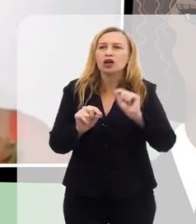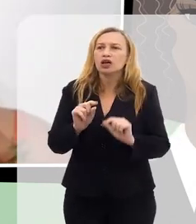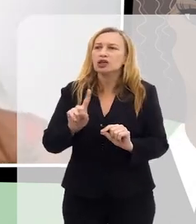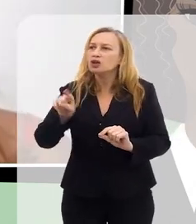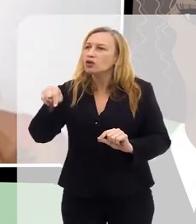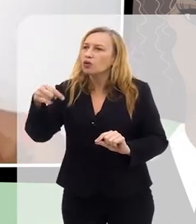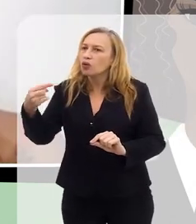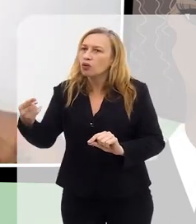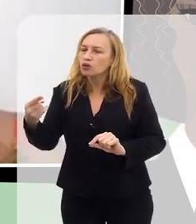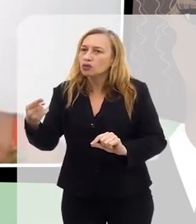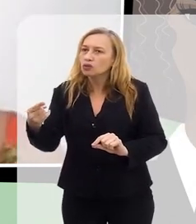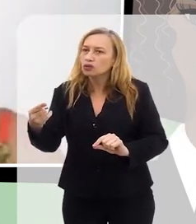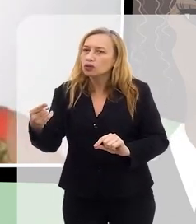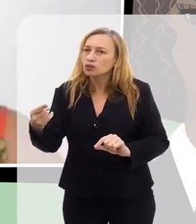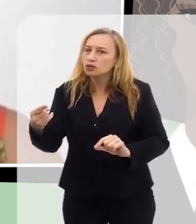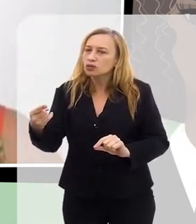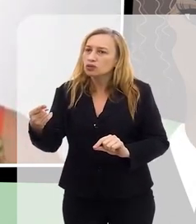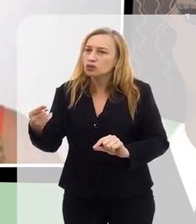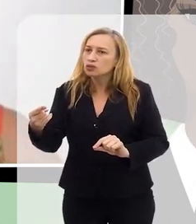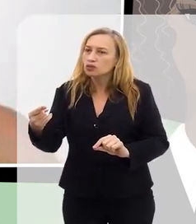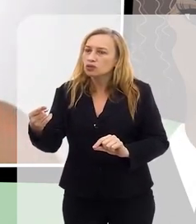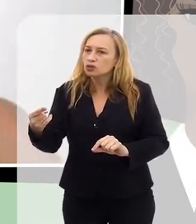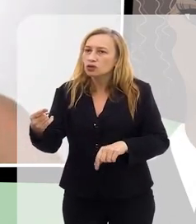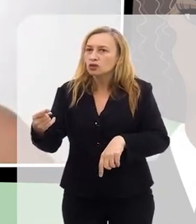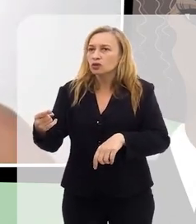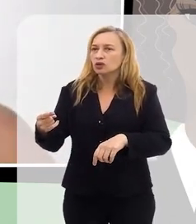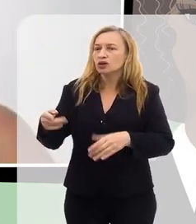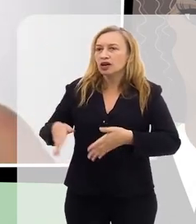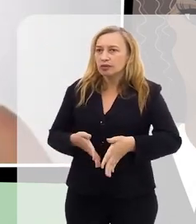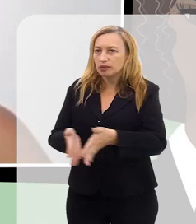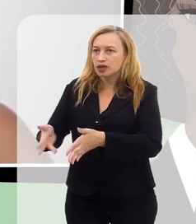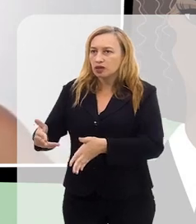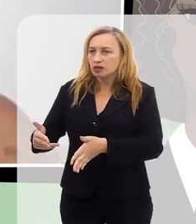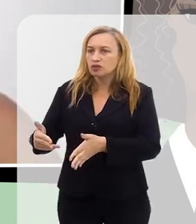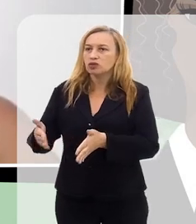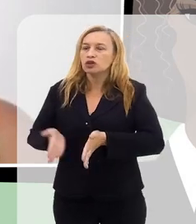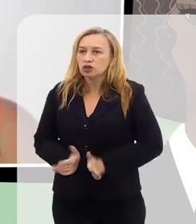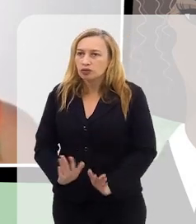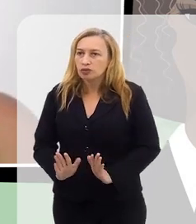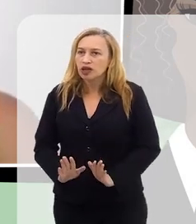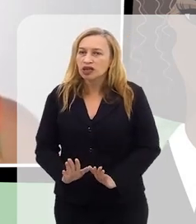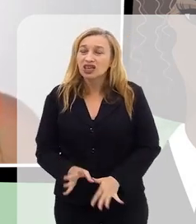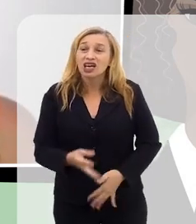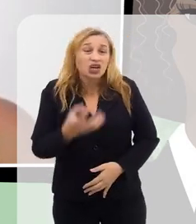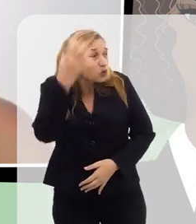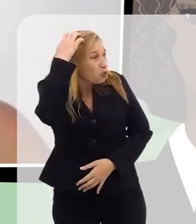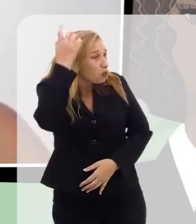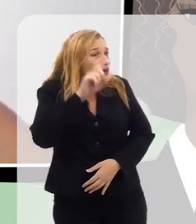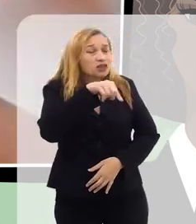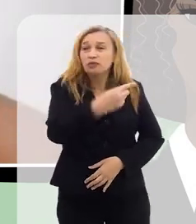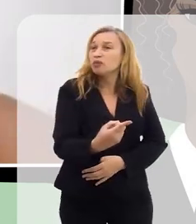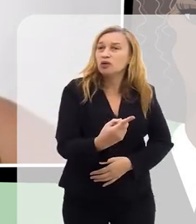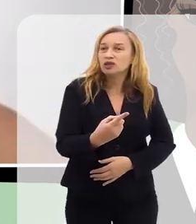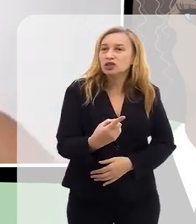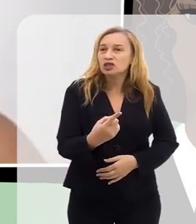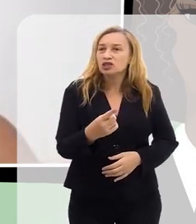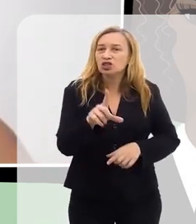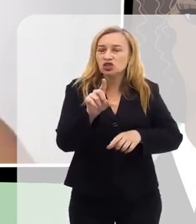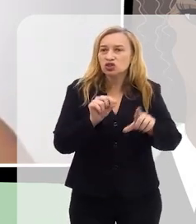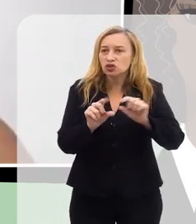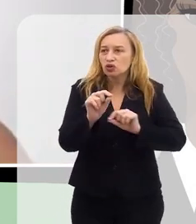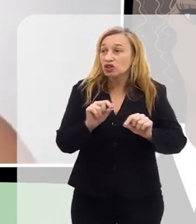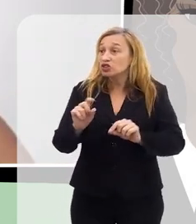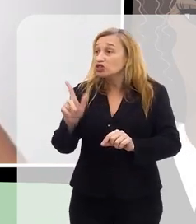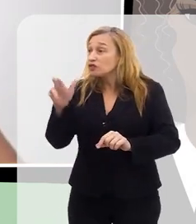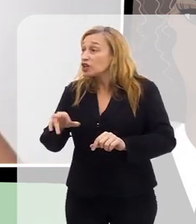escolhendo, né, outras vias de parto por não ter conhecimento e se culpando quando escolhem uma via de parto diferente da